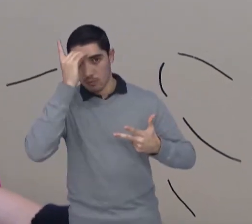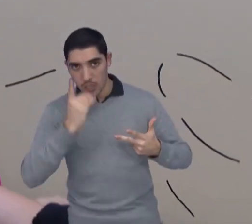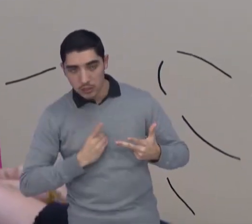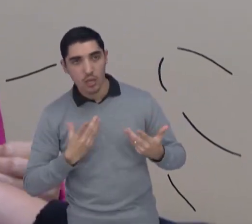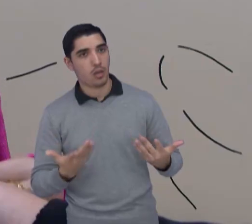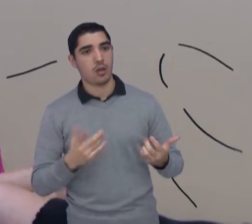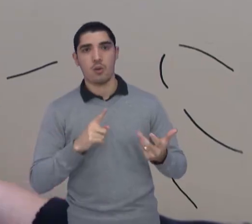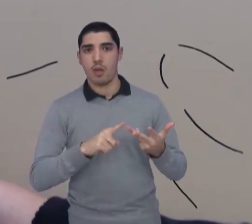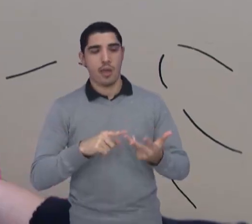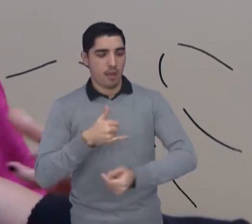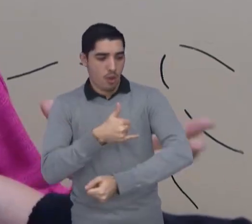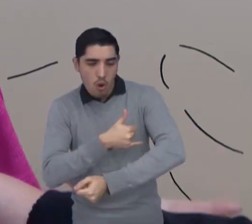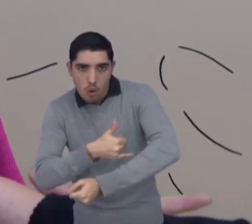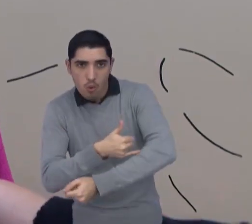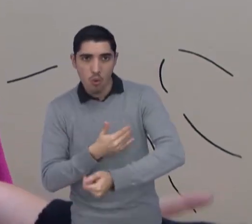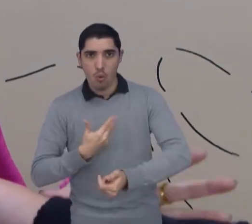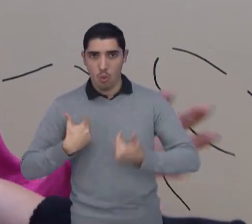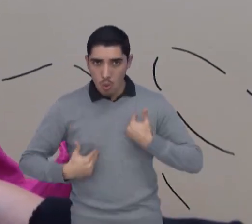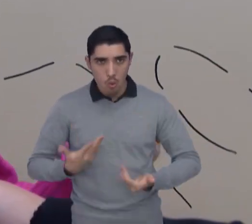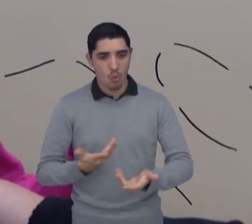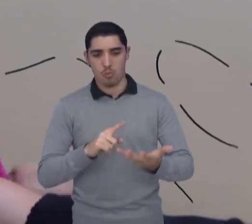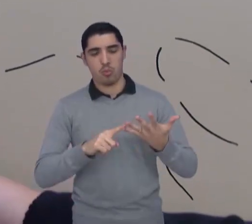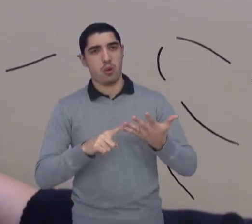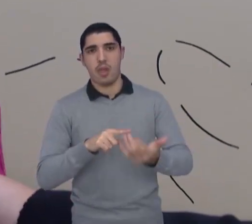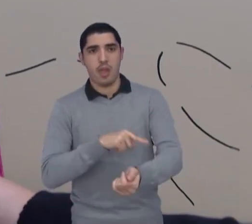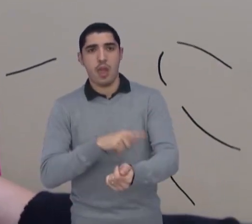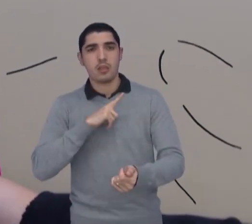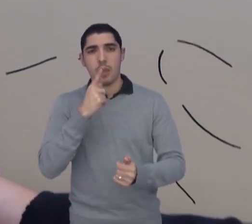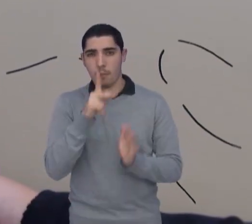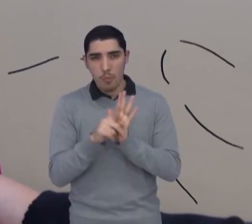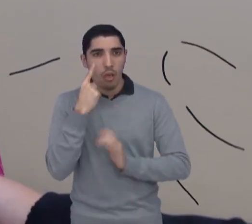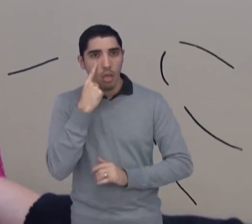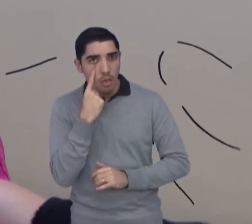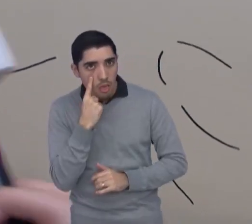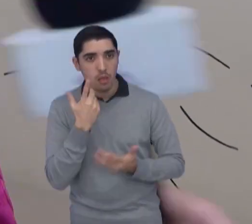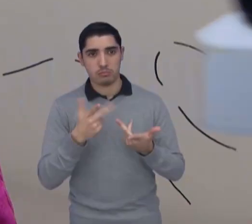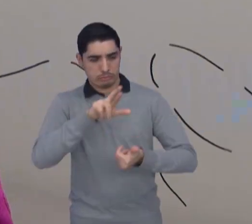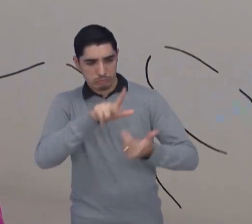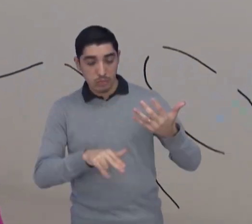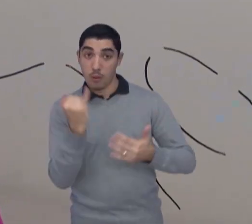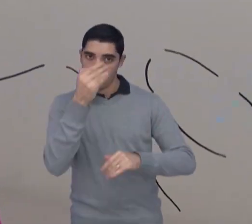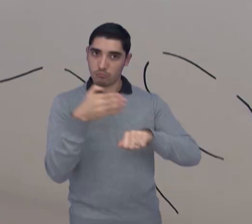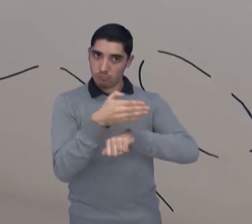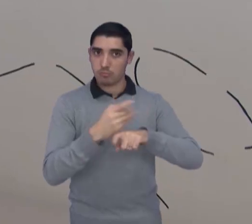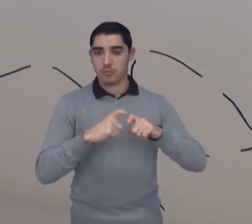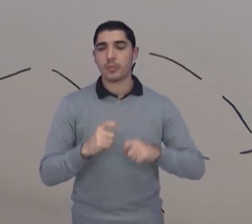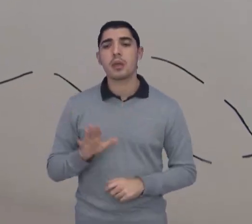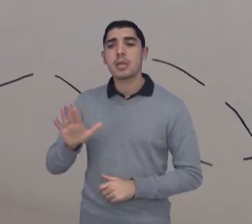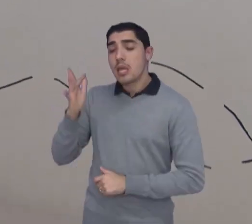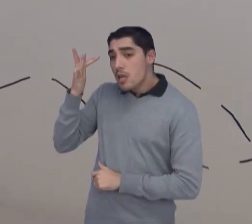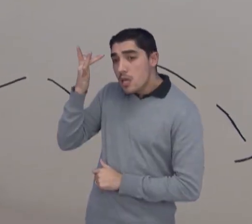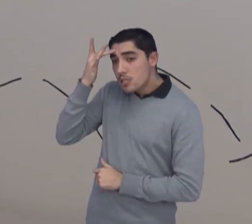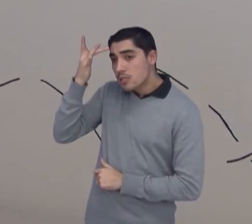em colesterol, alterações de anemia. Então é importante fazer um acompanhamento regular. Em relação agora à saúde mental,